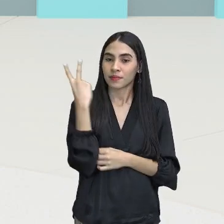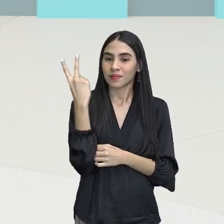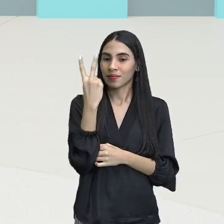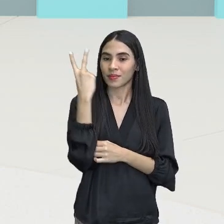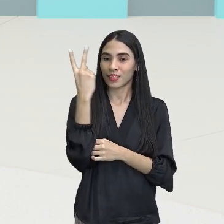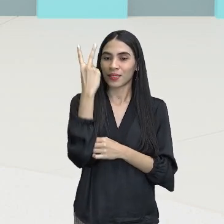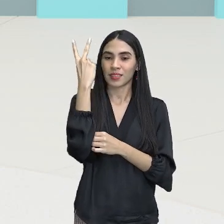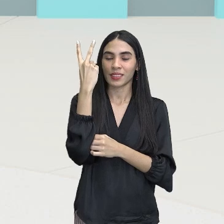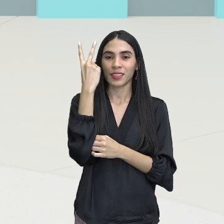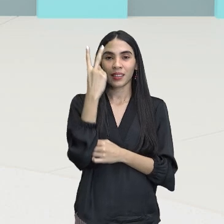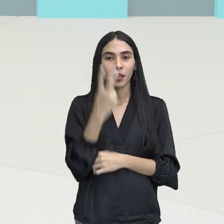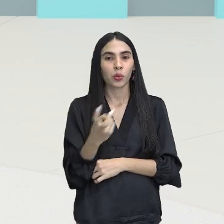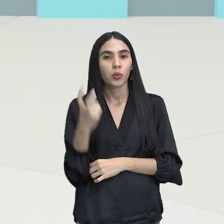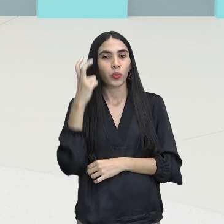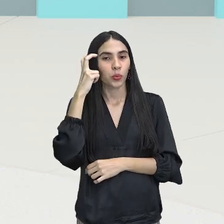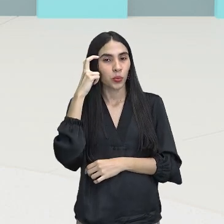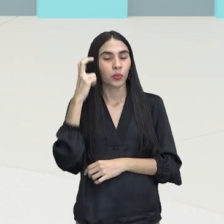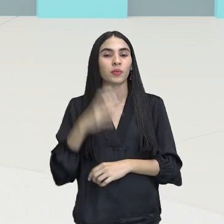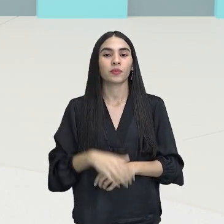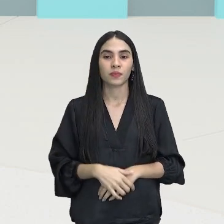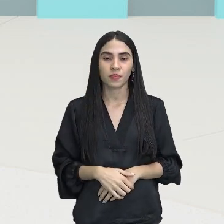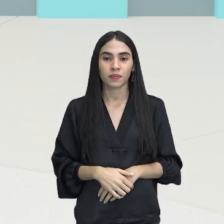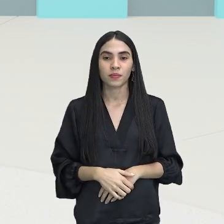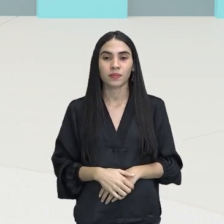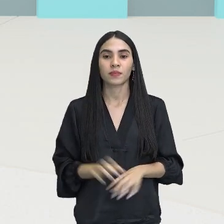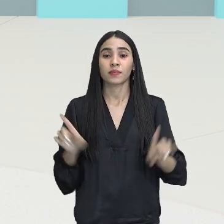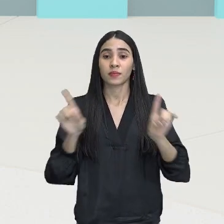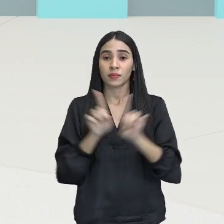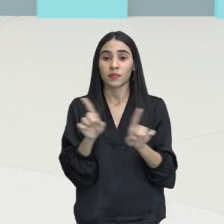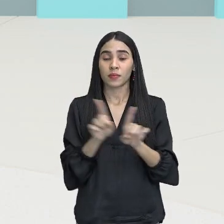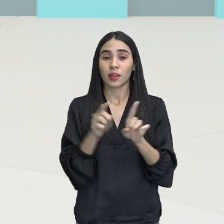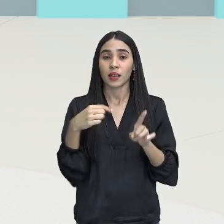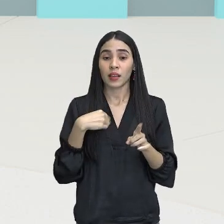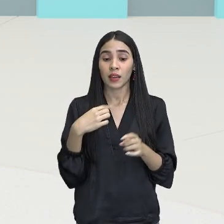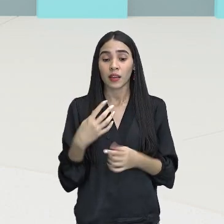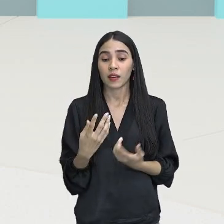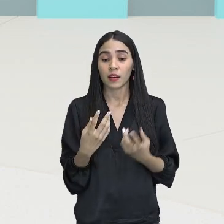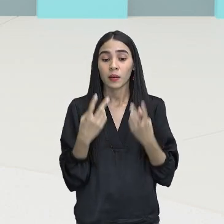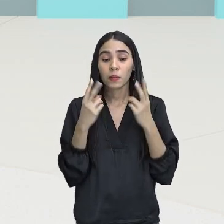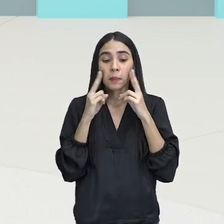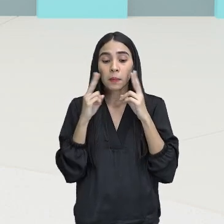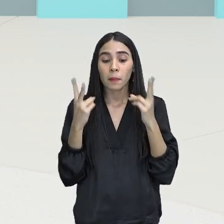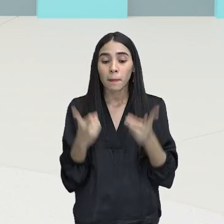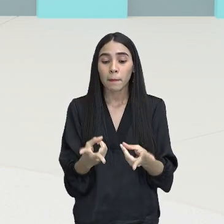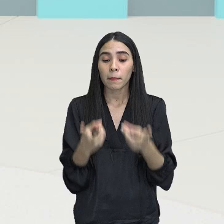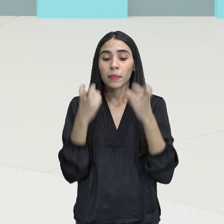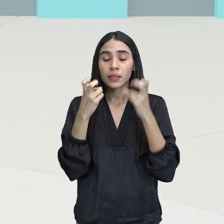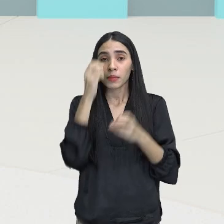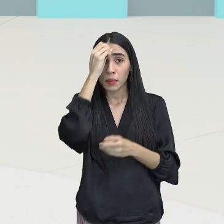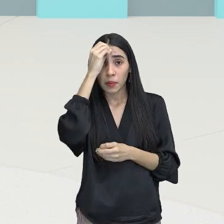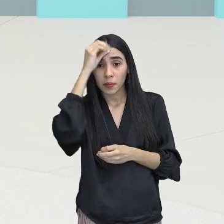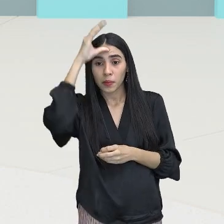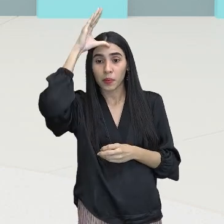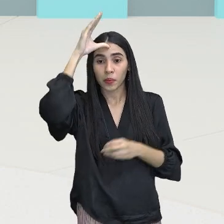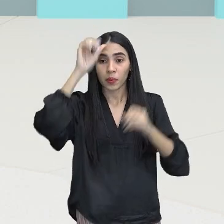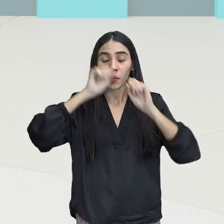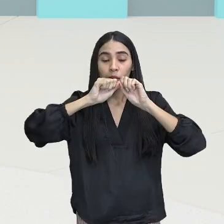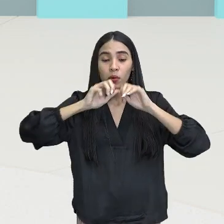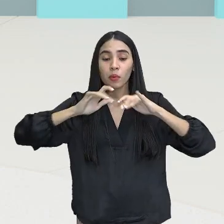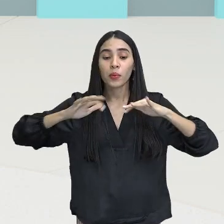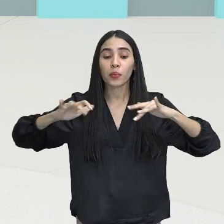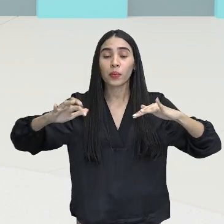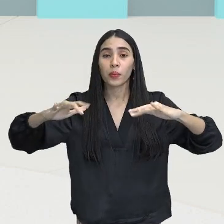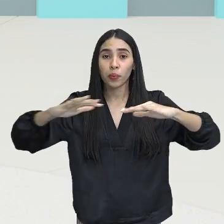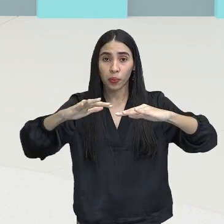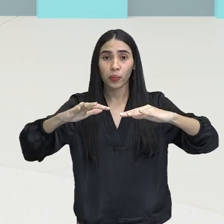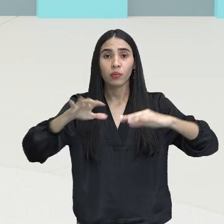Valorizar a nossa cultura. É olhar que o conhecimento ele pode ser disseminado de forma